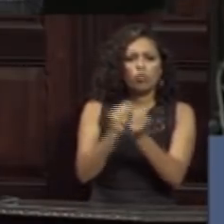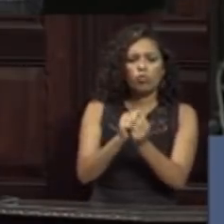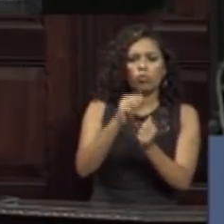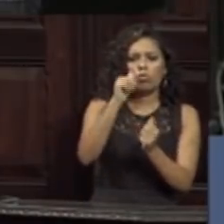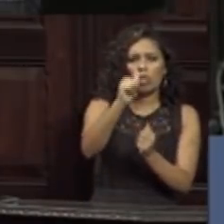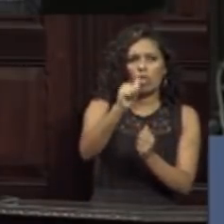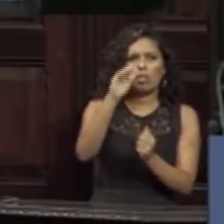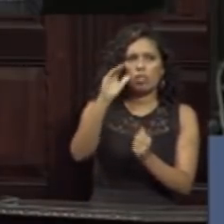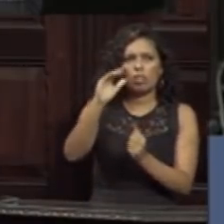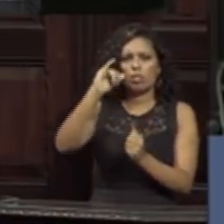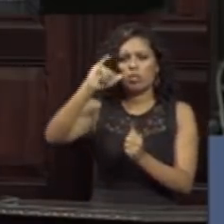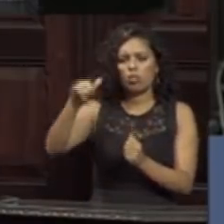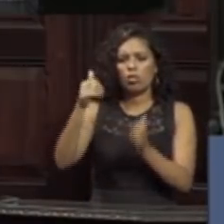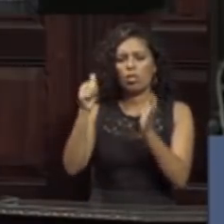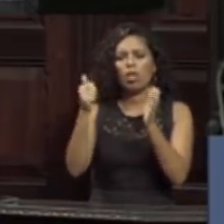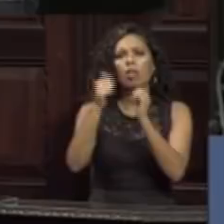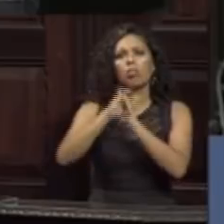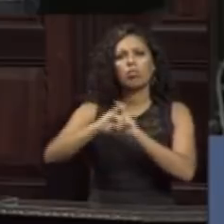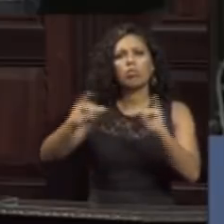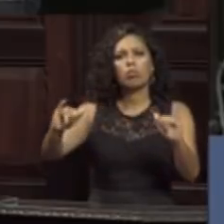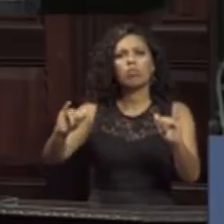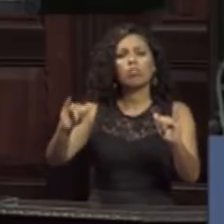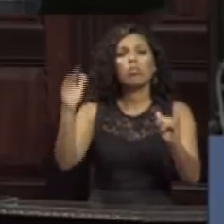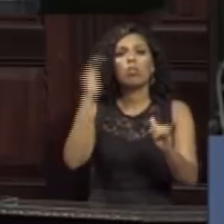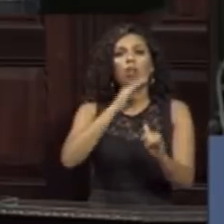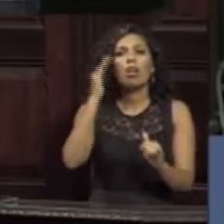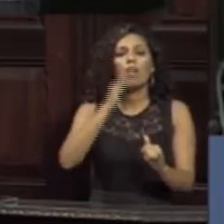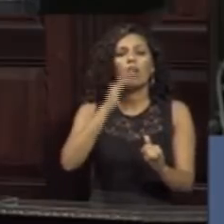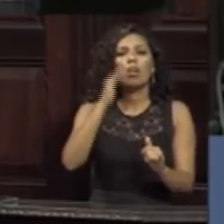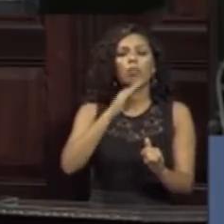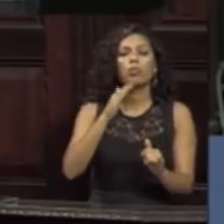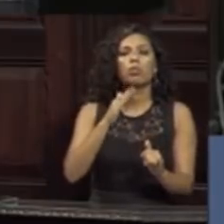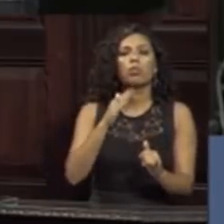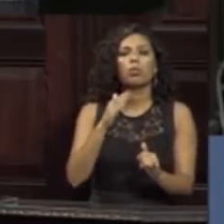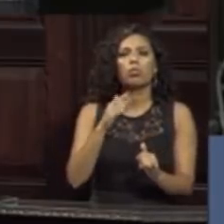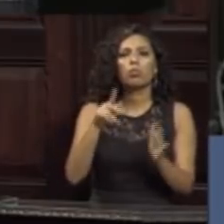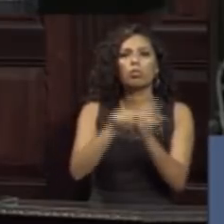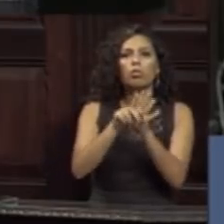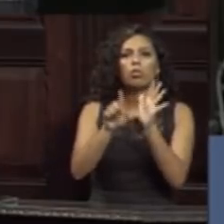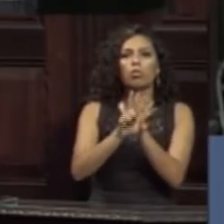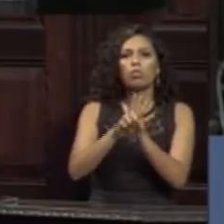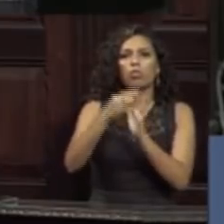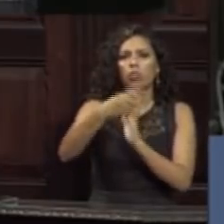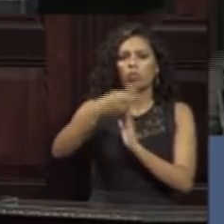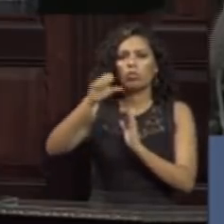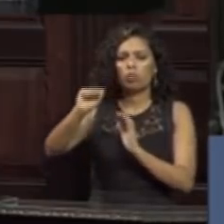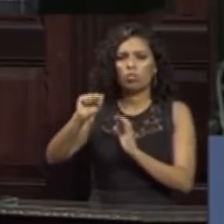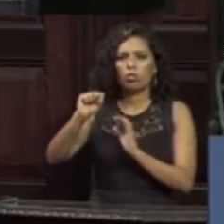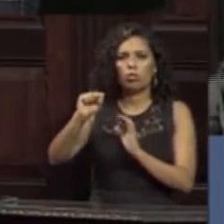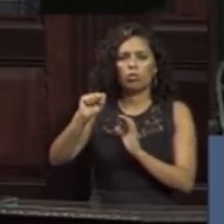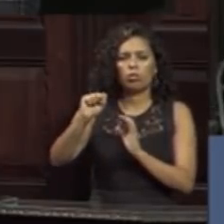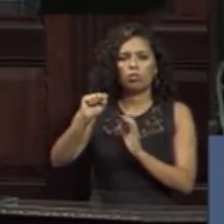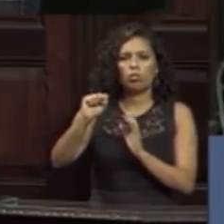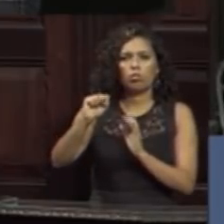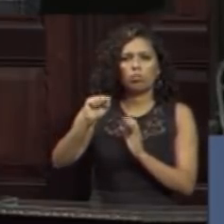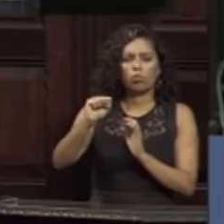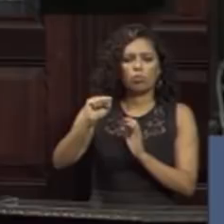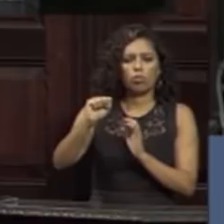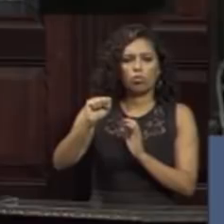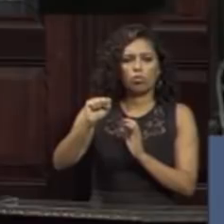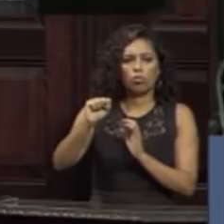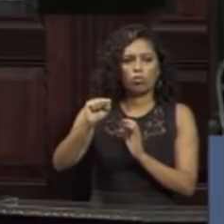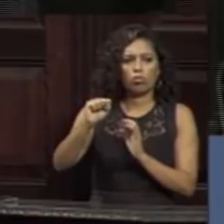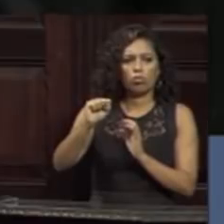vai autógrafo. Anuncio em regime de urgência em votação em segunda discussão, projeto de lei 38... Senhor presidente, o